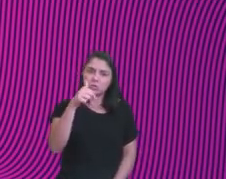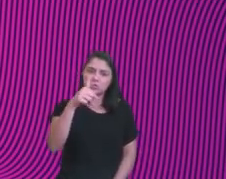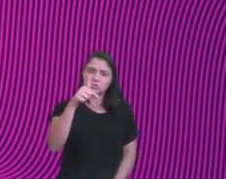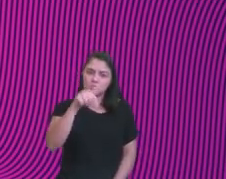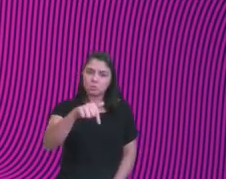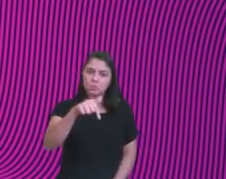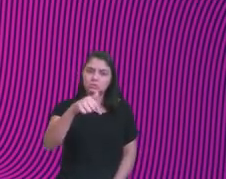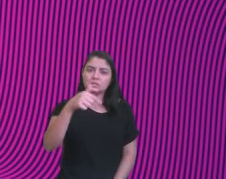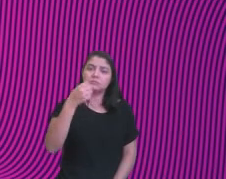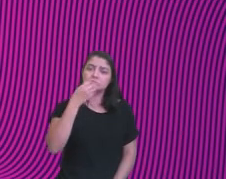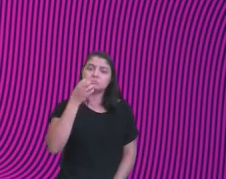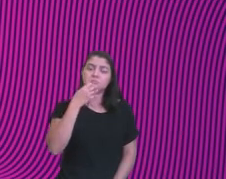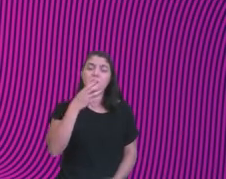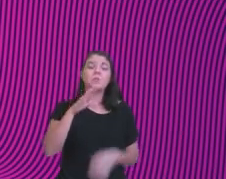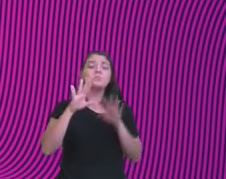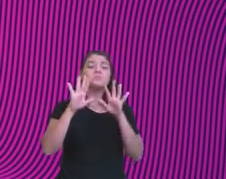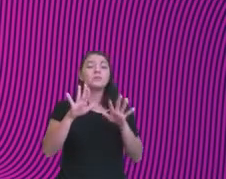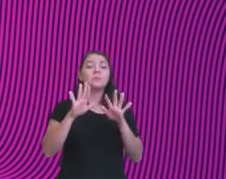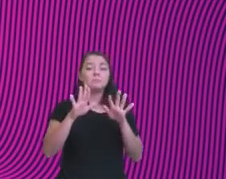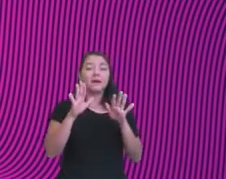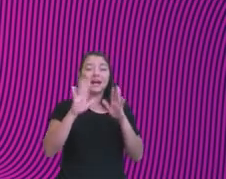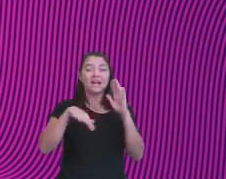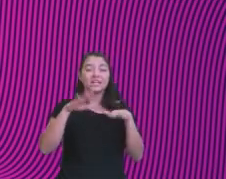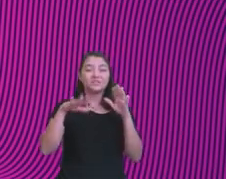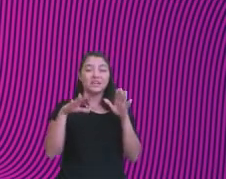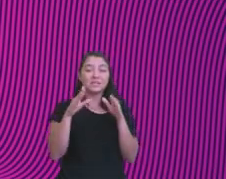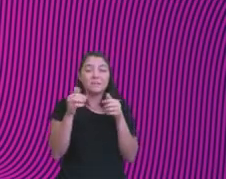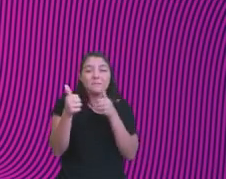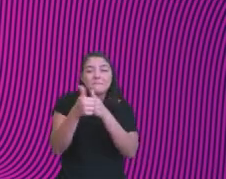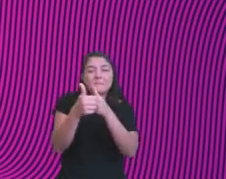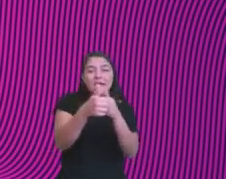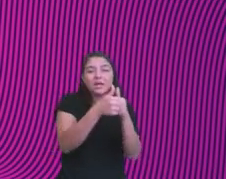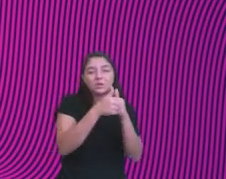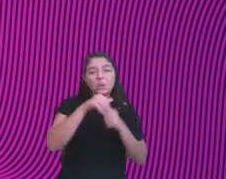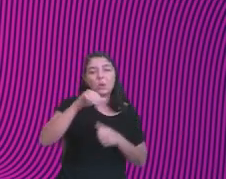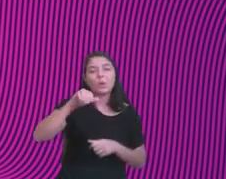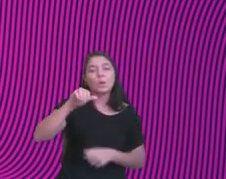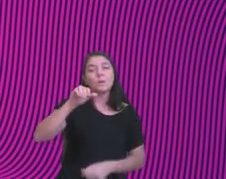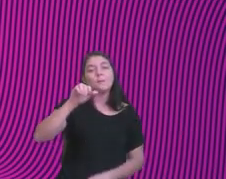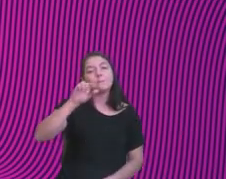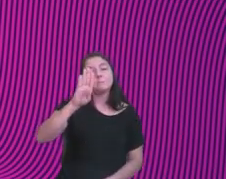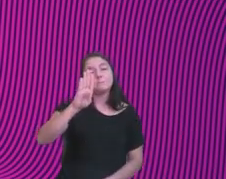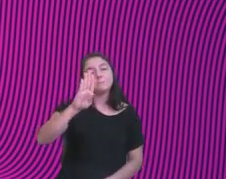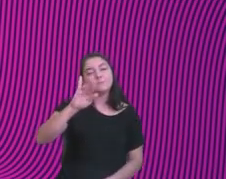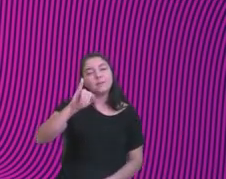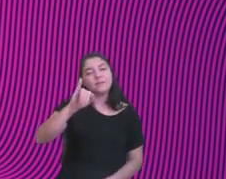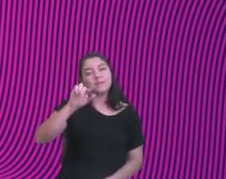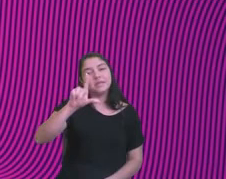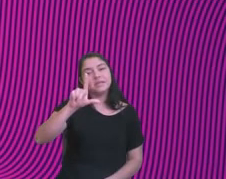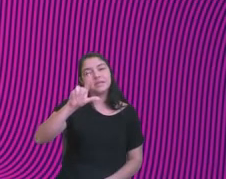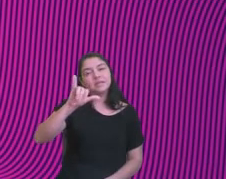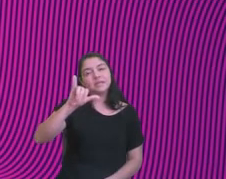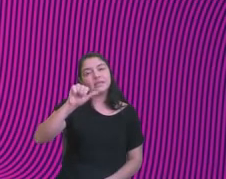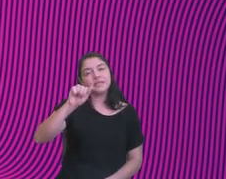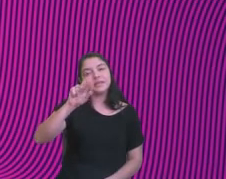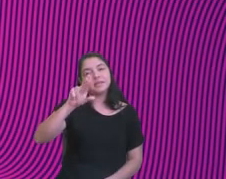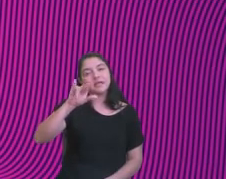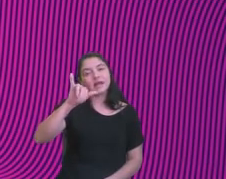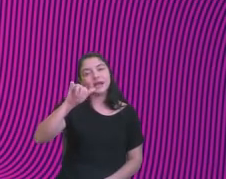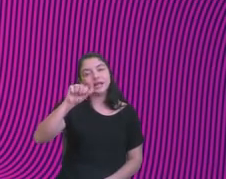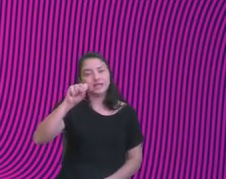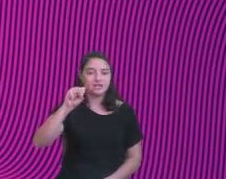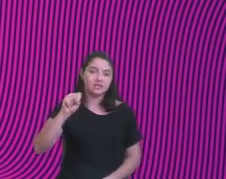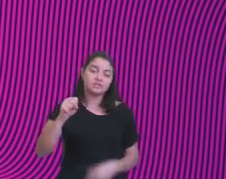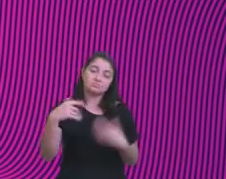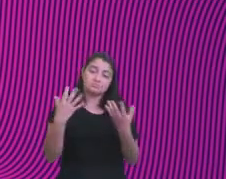central, possivelmente perto de vias biliares, ali próxima de vaso portal, que não é um problema, exceto pelo roubo de calor que